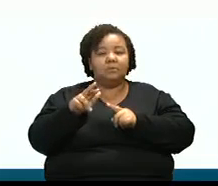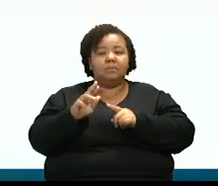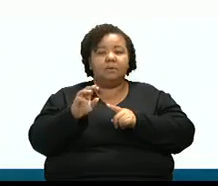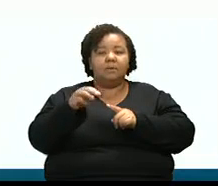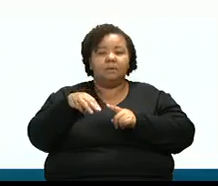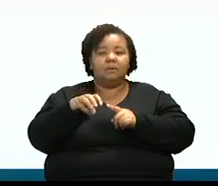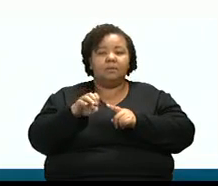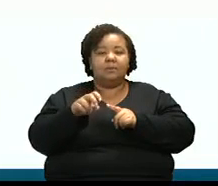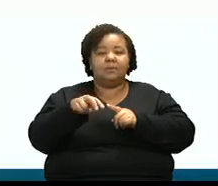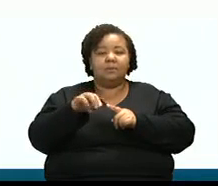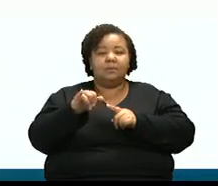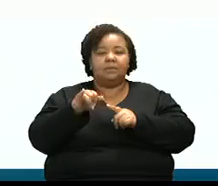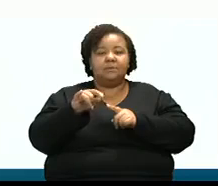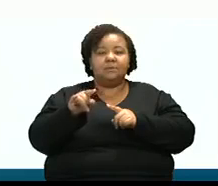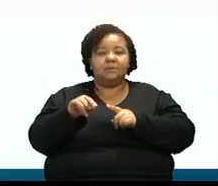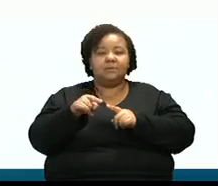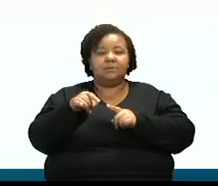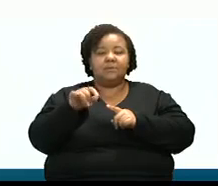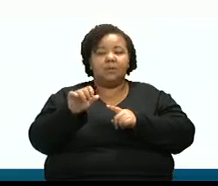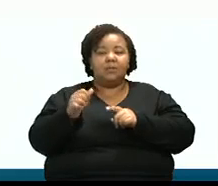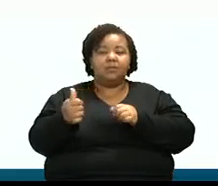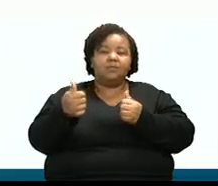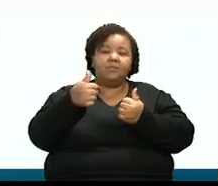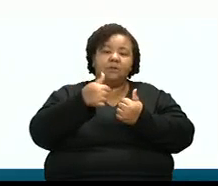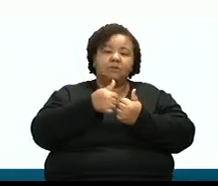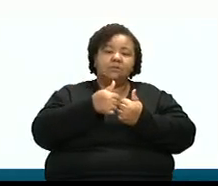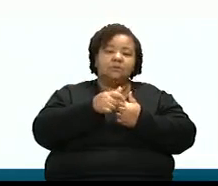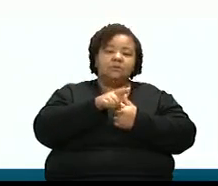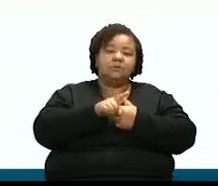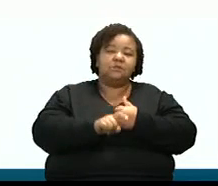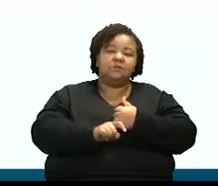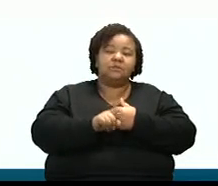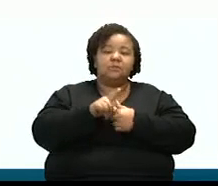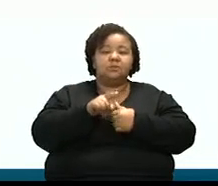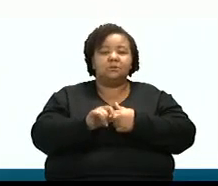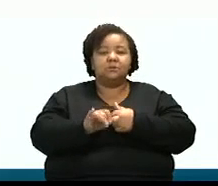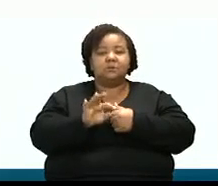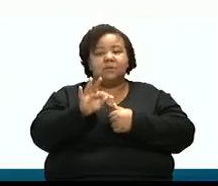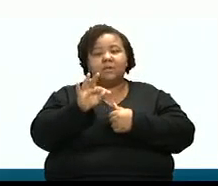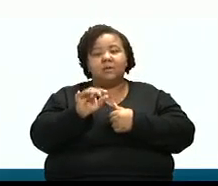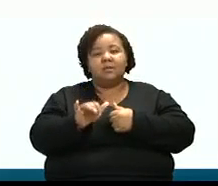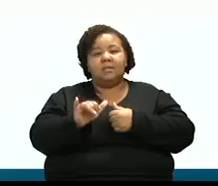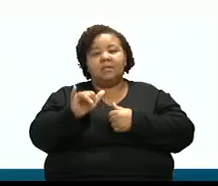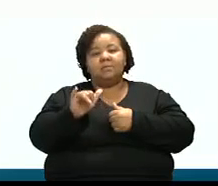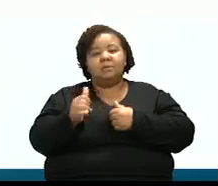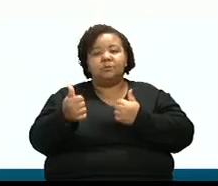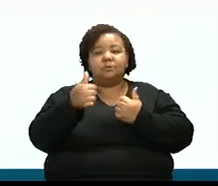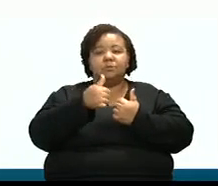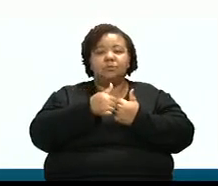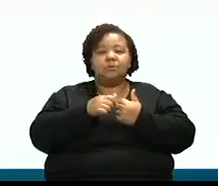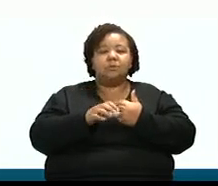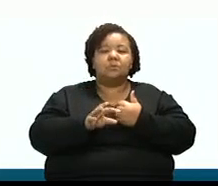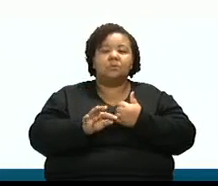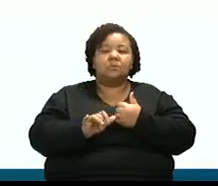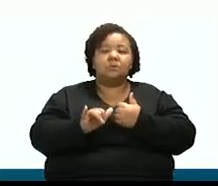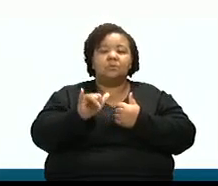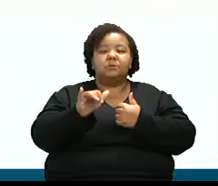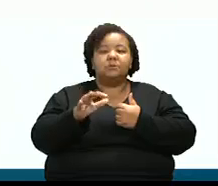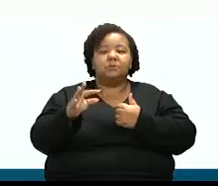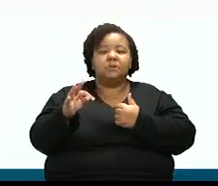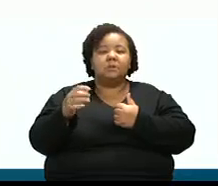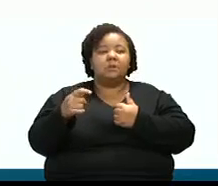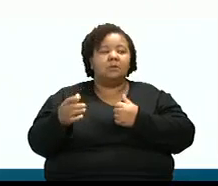curva. Então, eu substituo x por x de t, y por y de t, e eu preciso